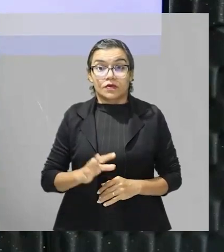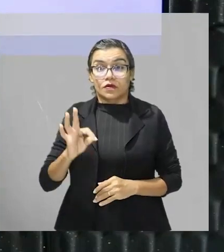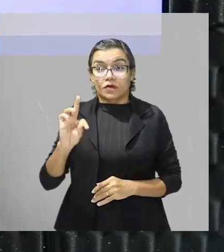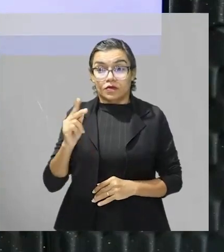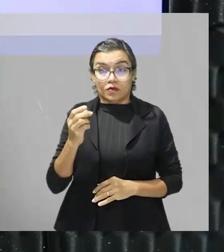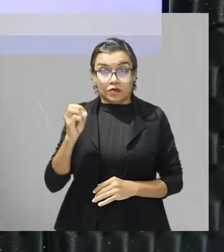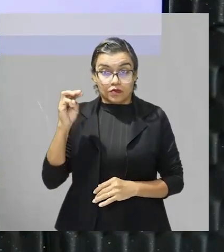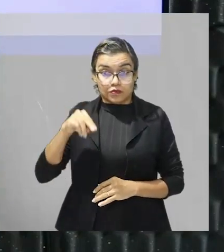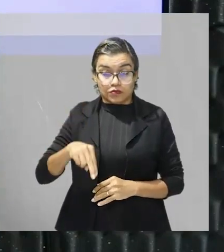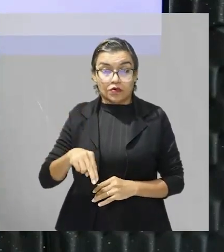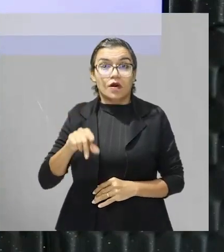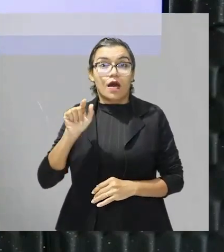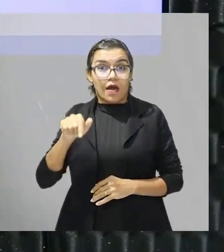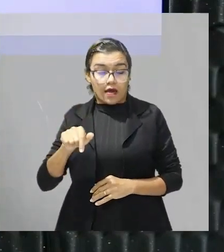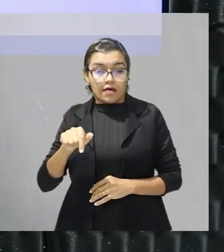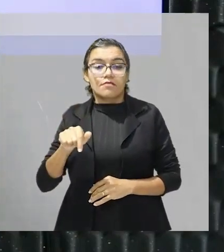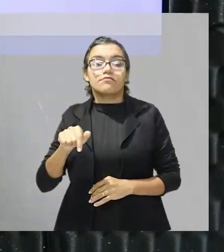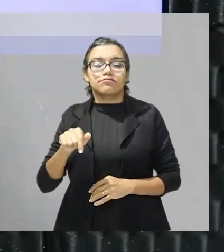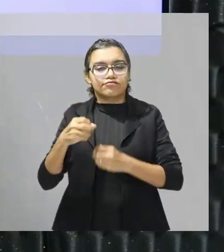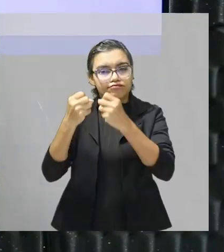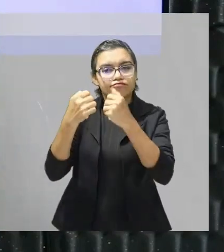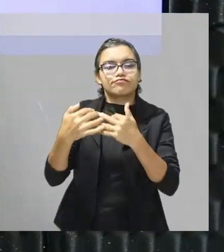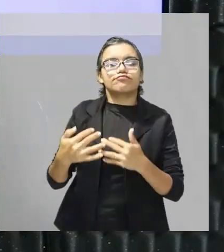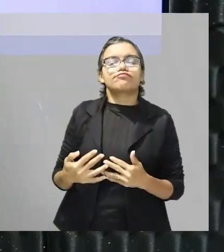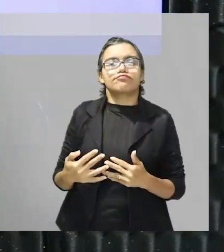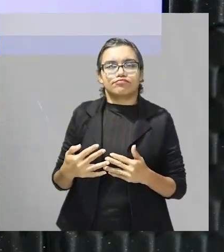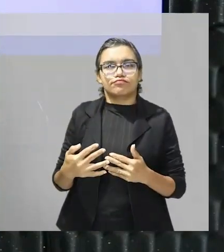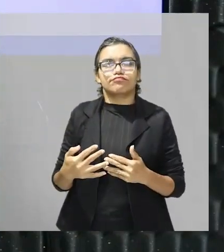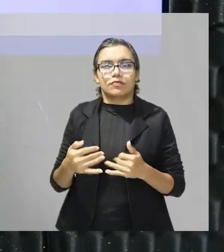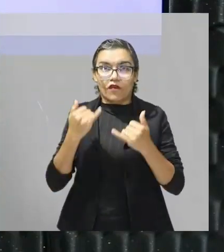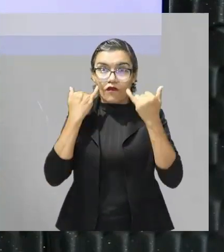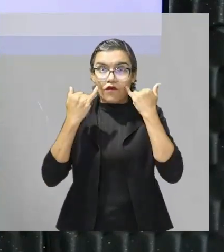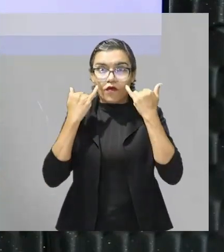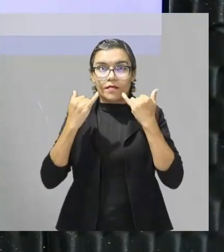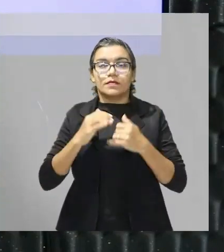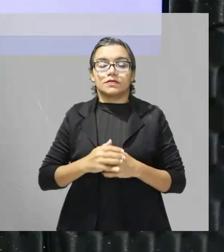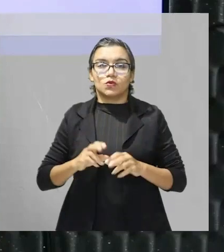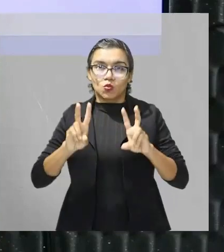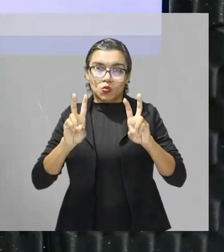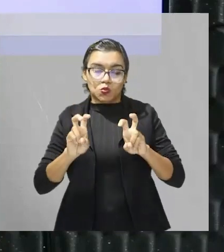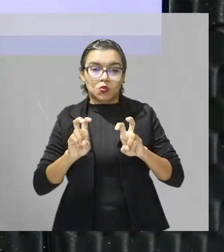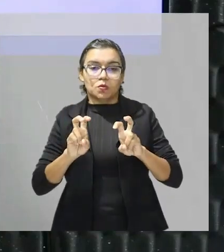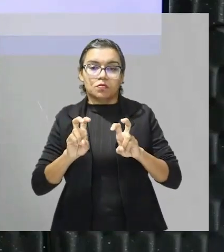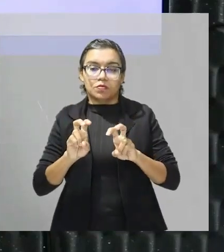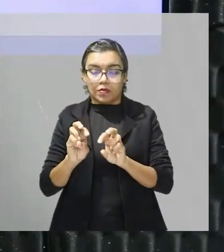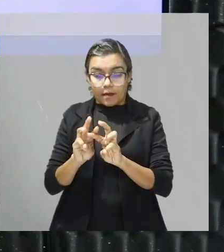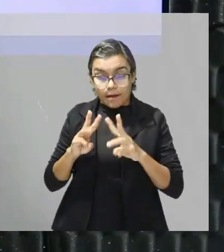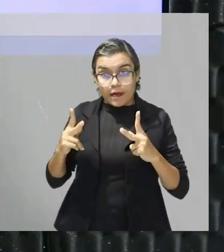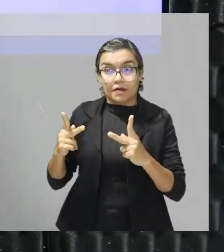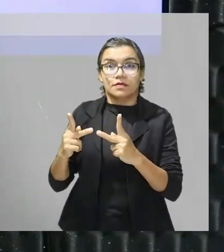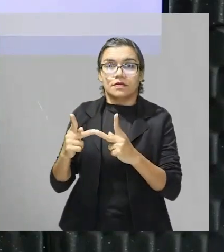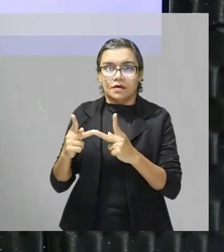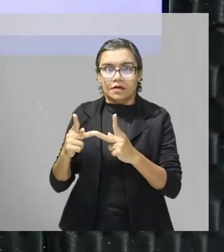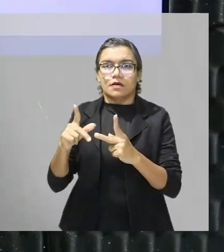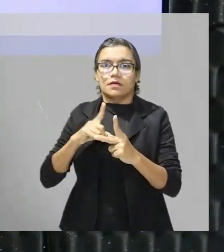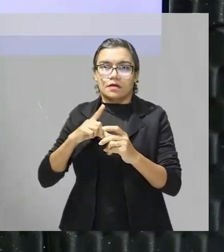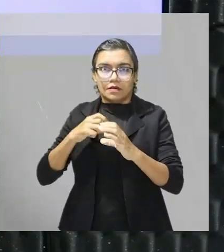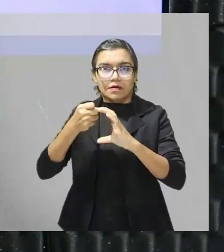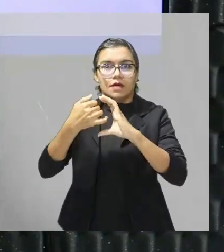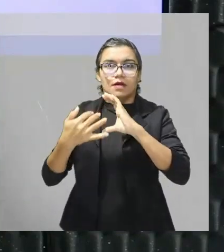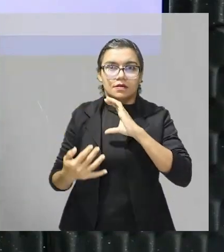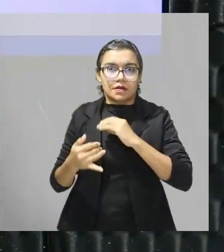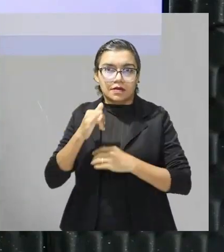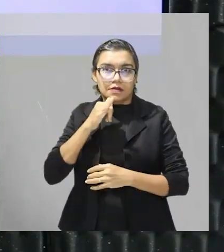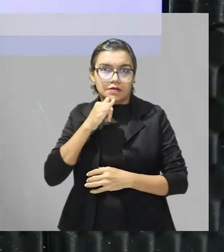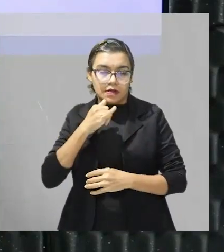Thomson fazer essa essa trazer essa informação que a matéria tem esse caráter elétrico